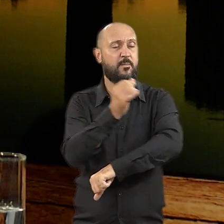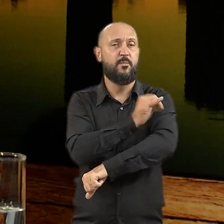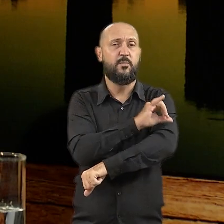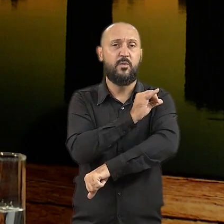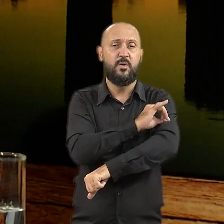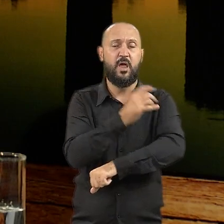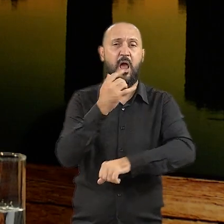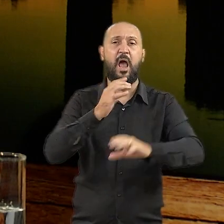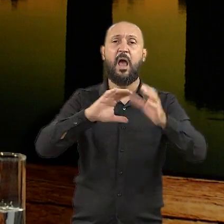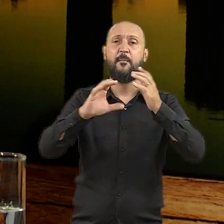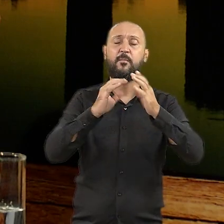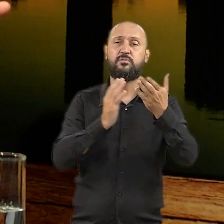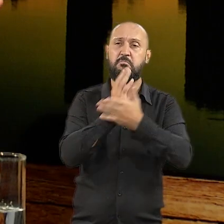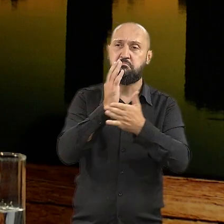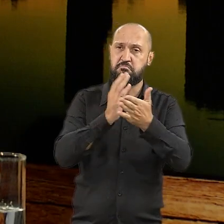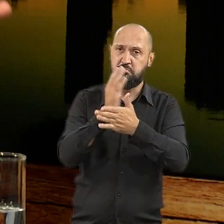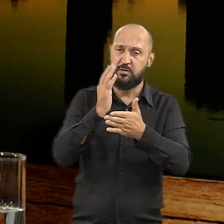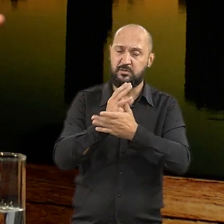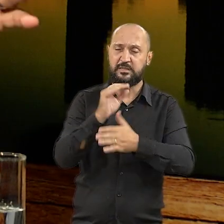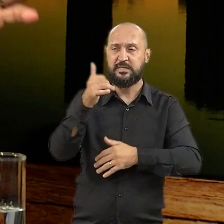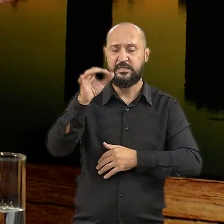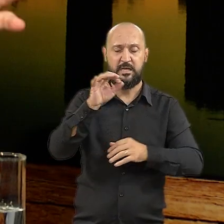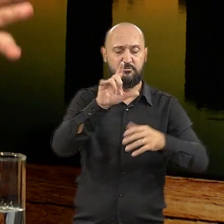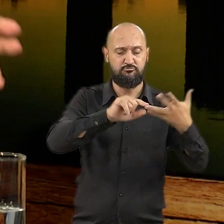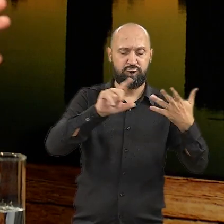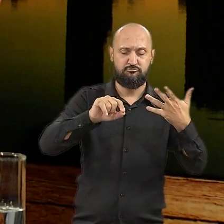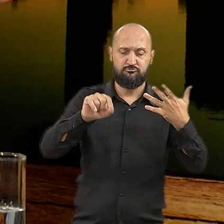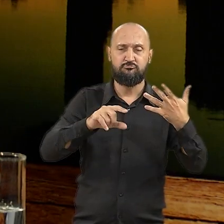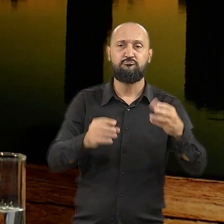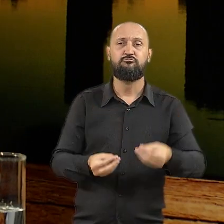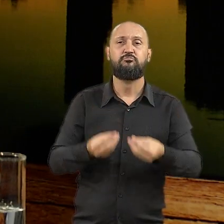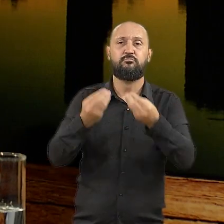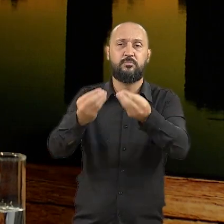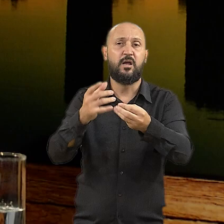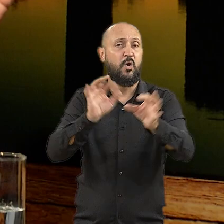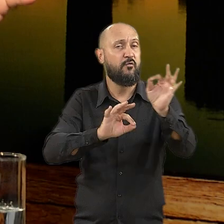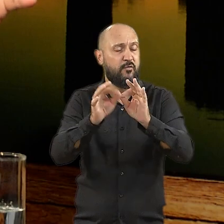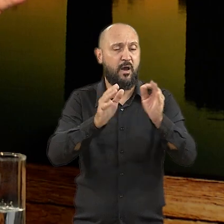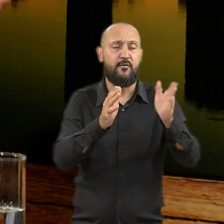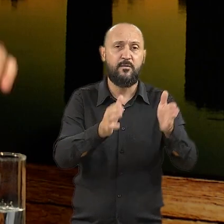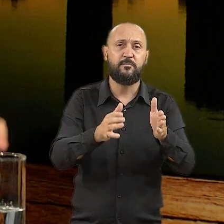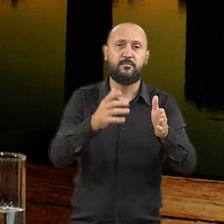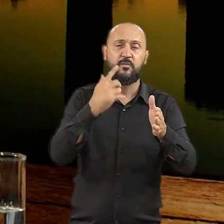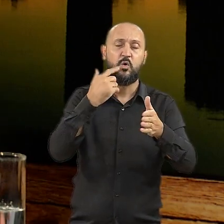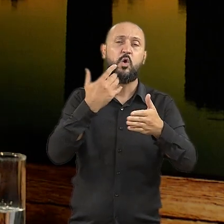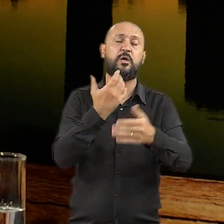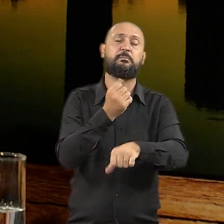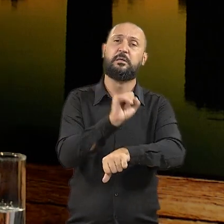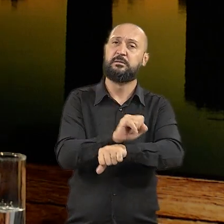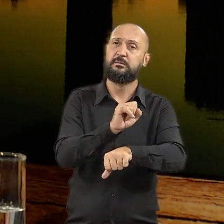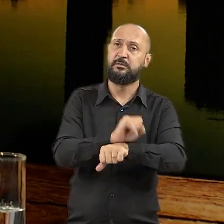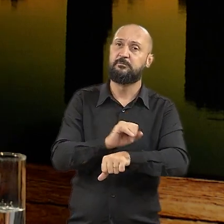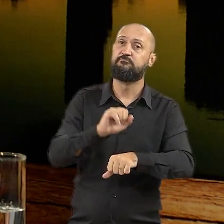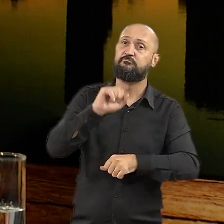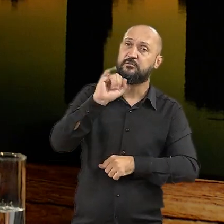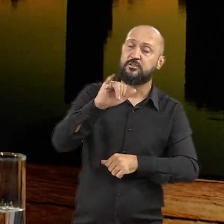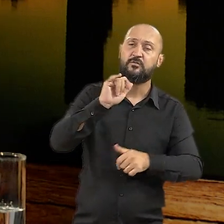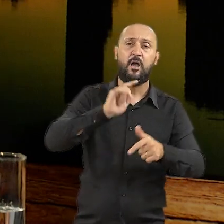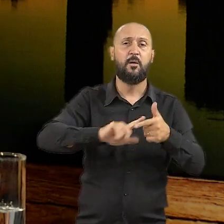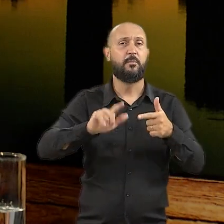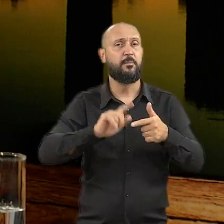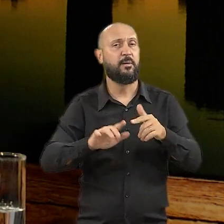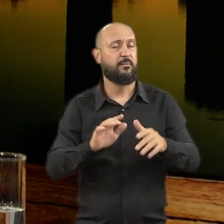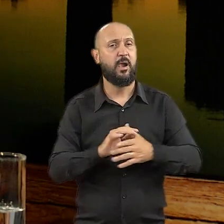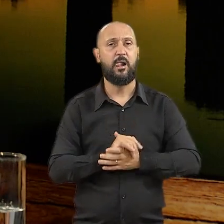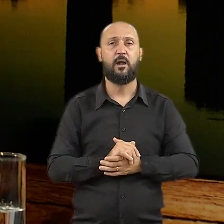Rio todas as músicas classificadas, 10 músicas, lá, sei lá, e ficava um programa, stand-by. Falei, porque se